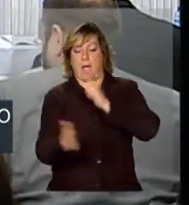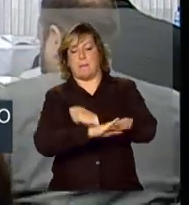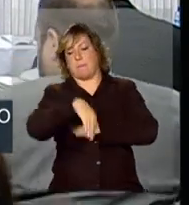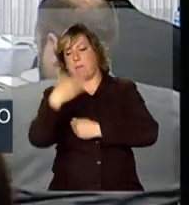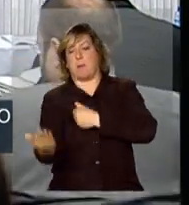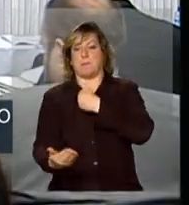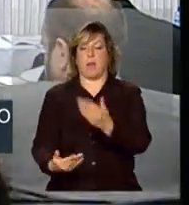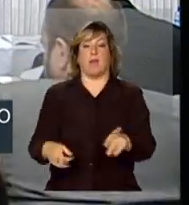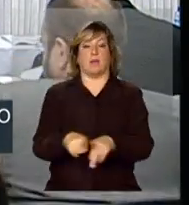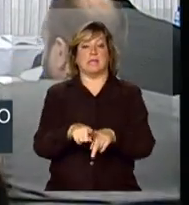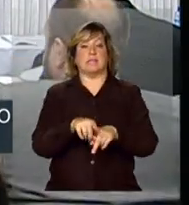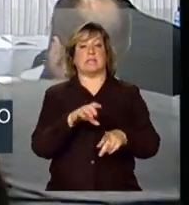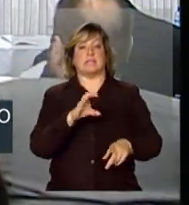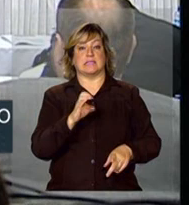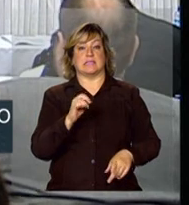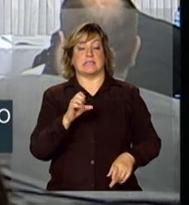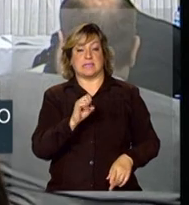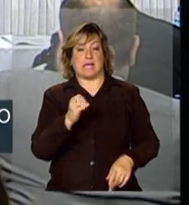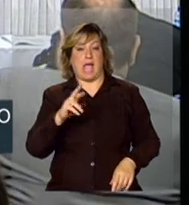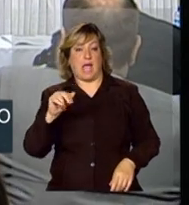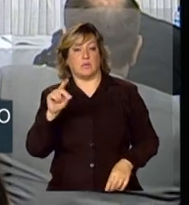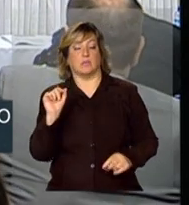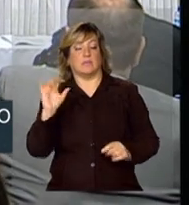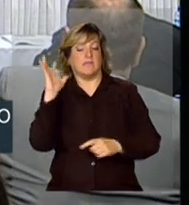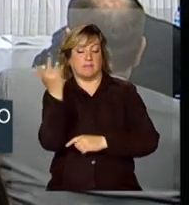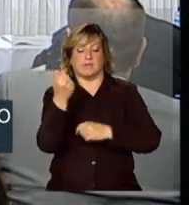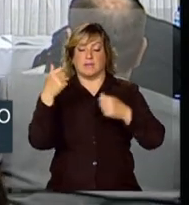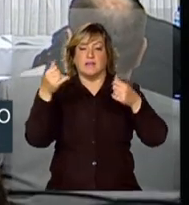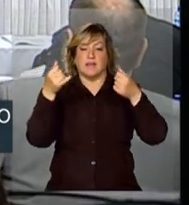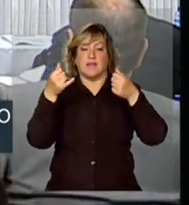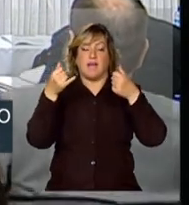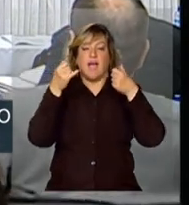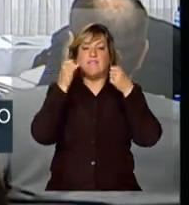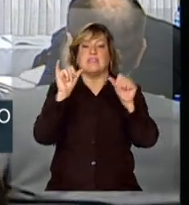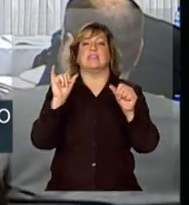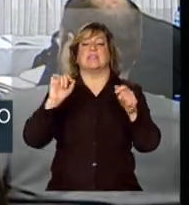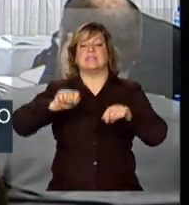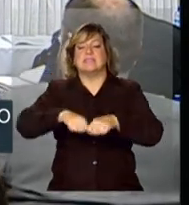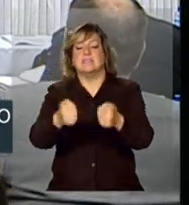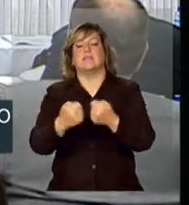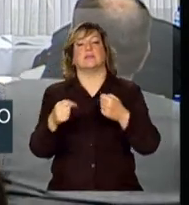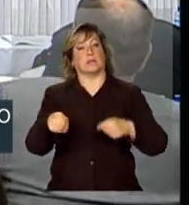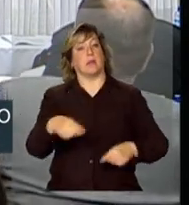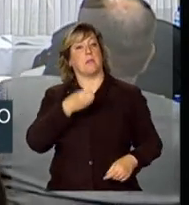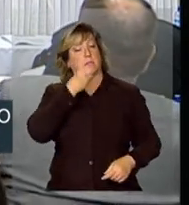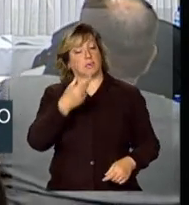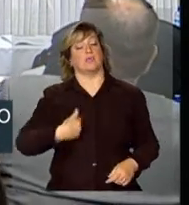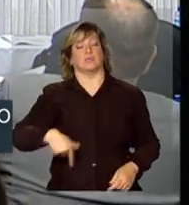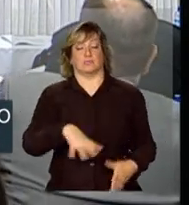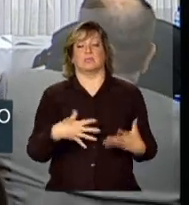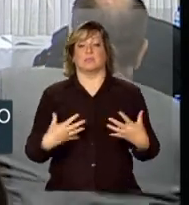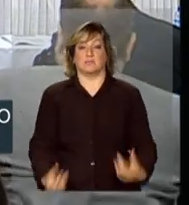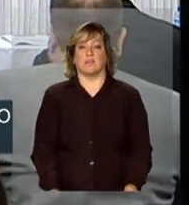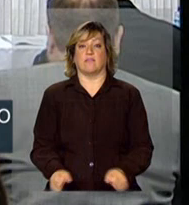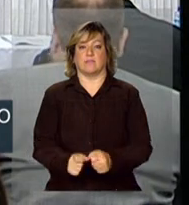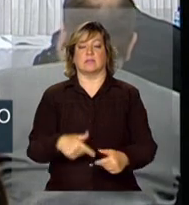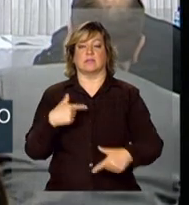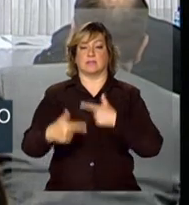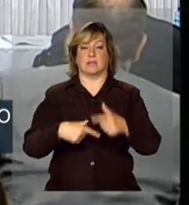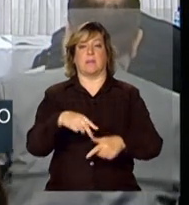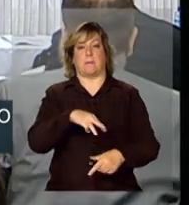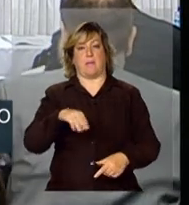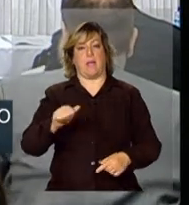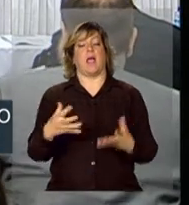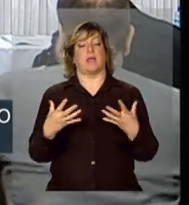cerrado, tá? Daquilo onde você não precisa ter desmatamento, o Ministério do Meio Ambiente será um ator, um parceiro dedicado a buscar esses